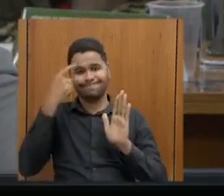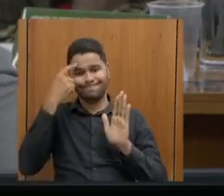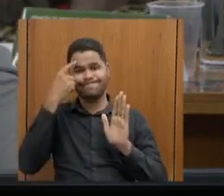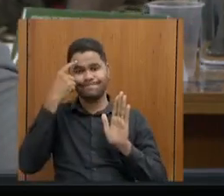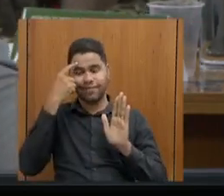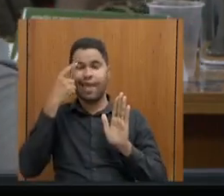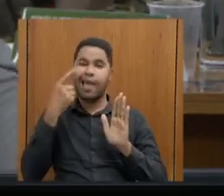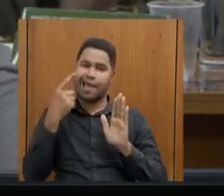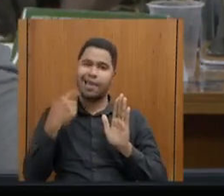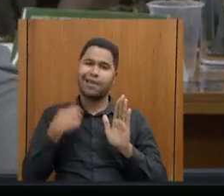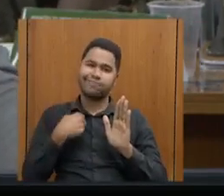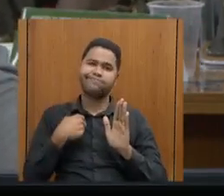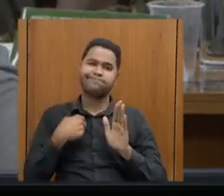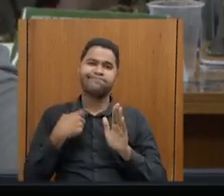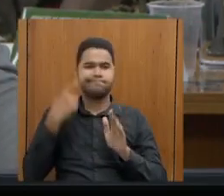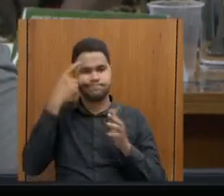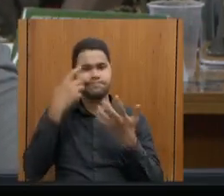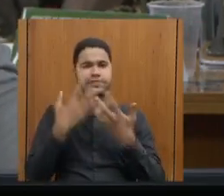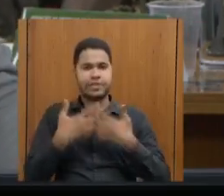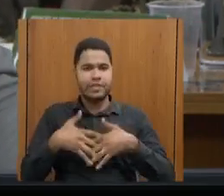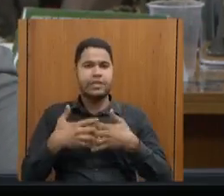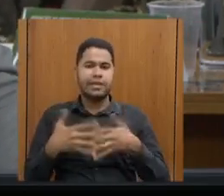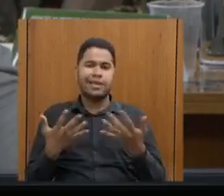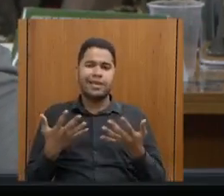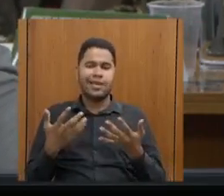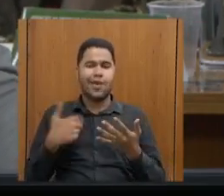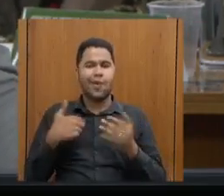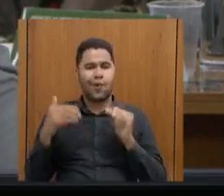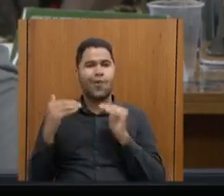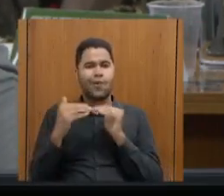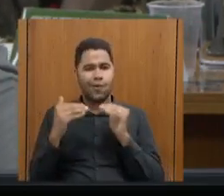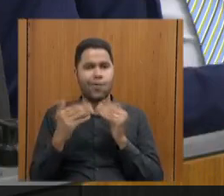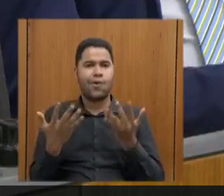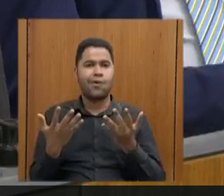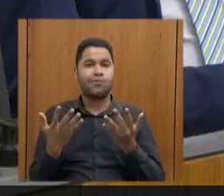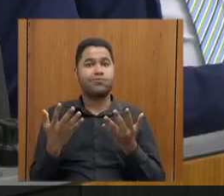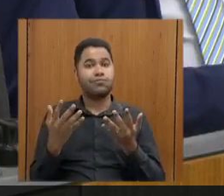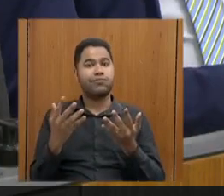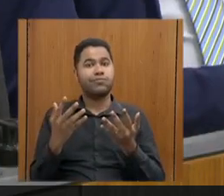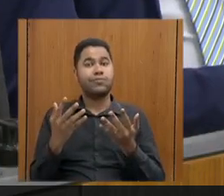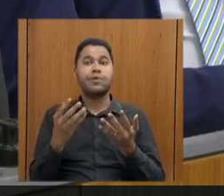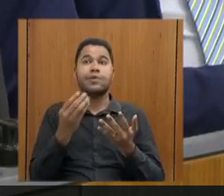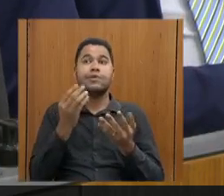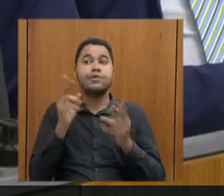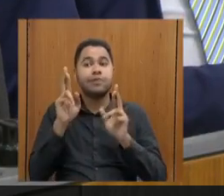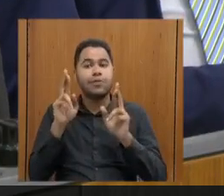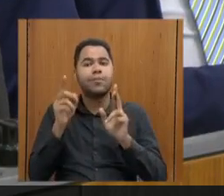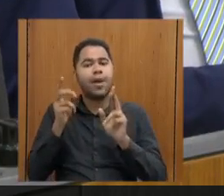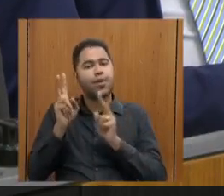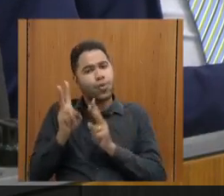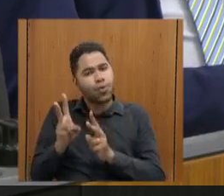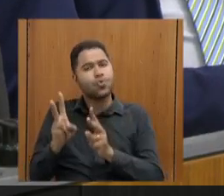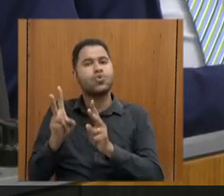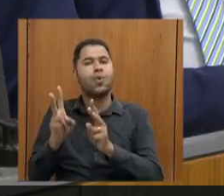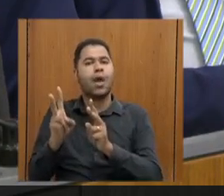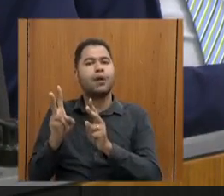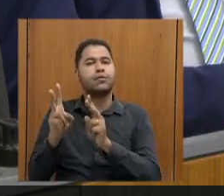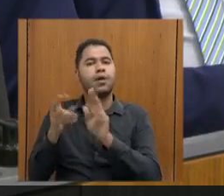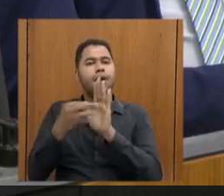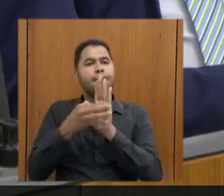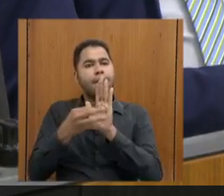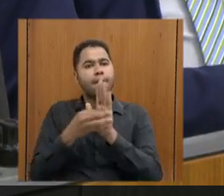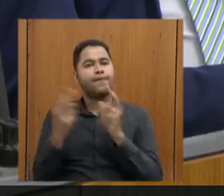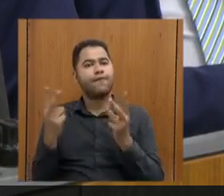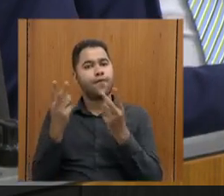para os nossos deputados espero que a gente continue cobrindo o contar com as valor as contribuições do Senhor porque